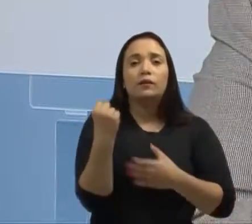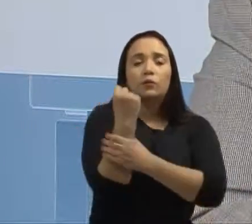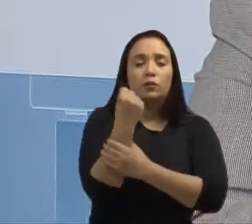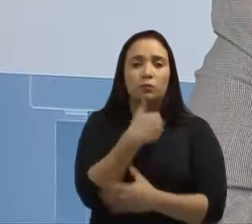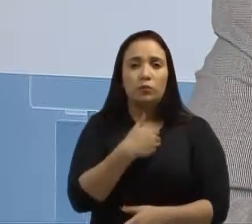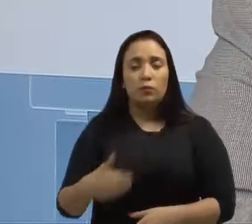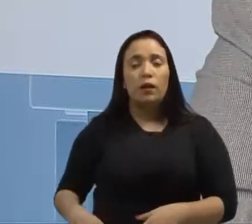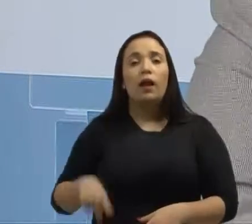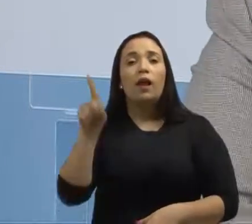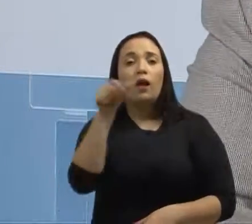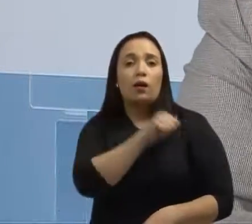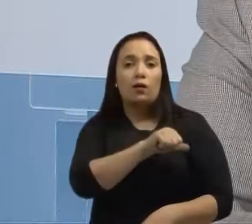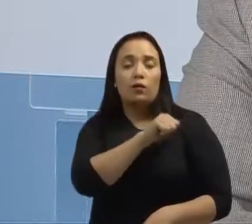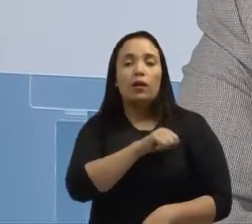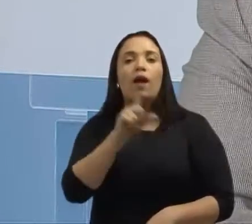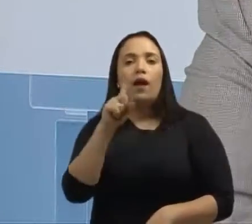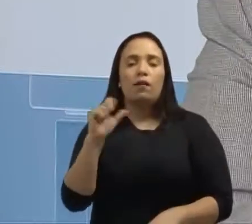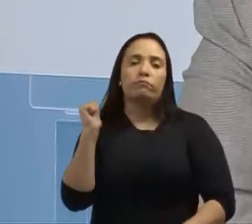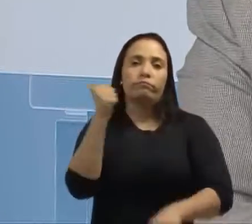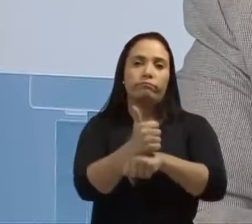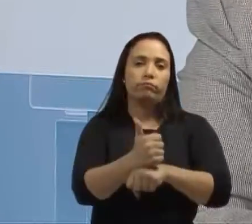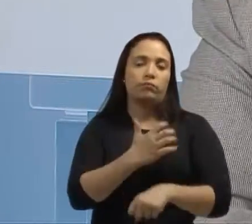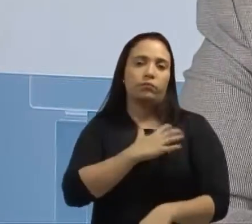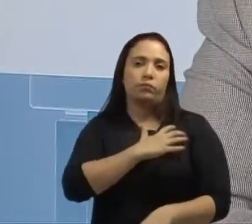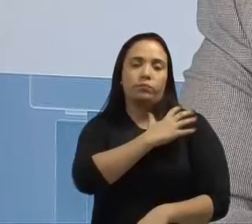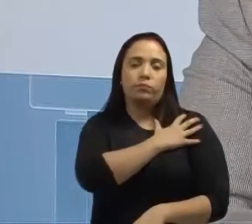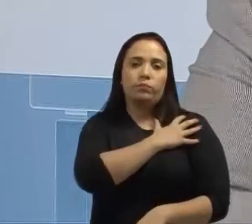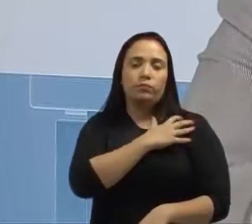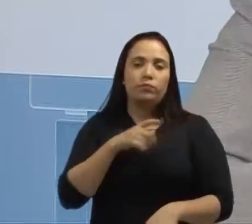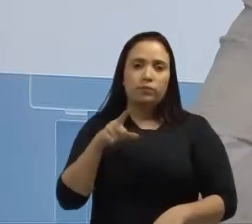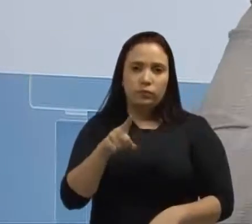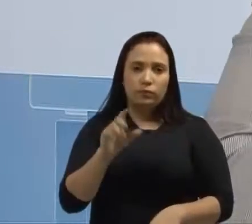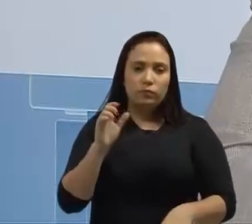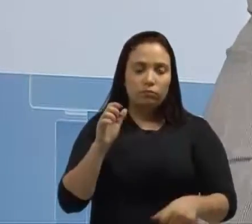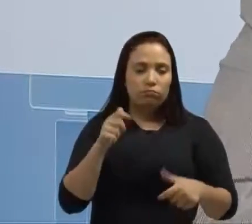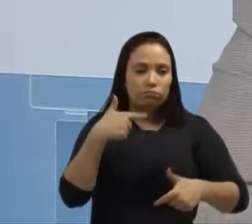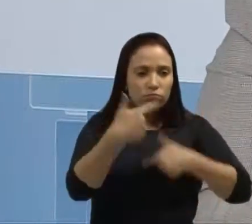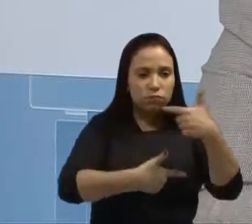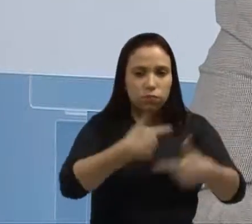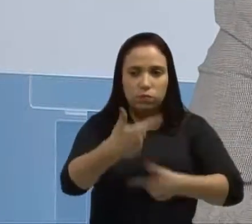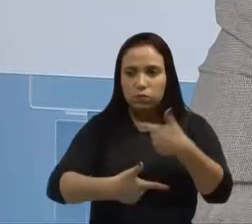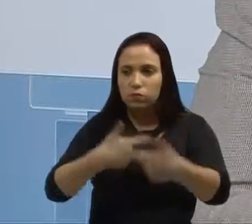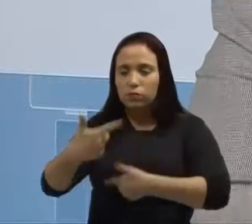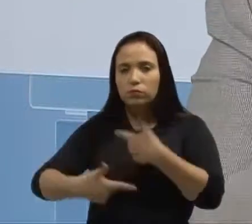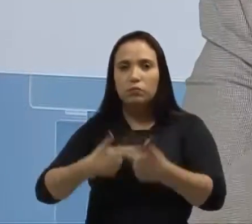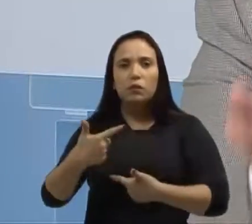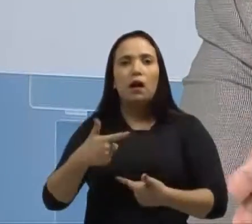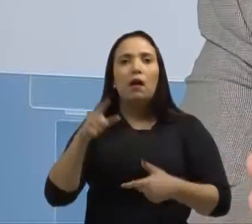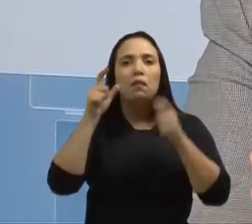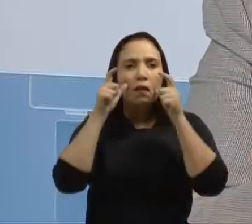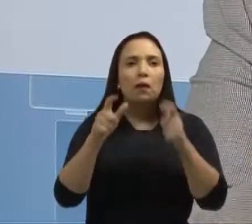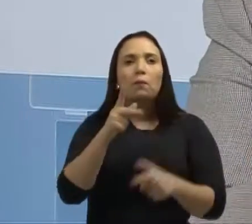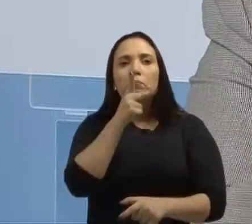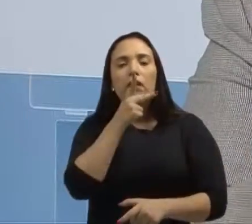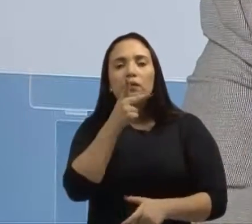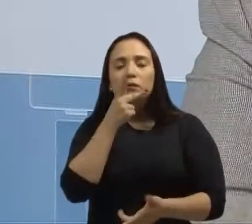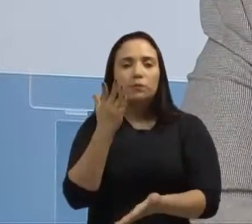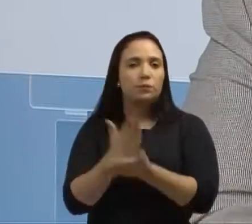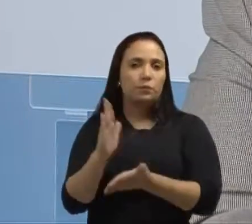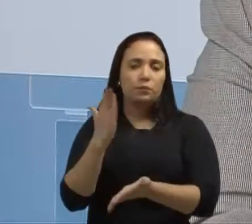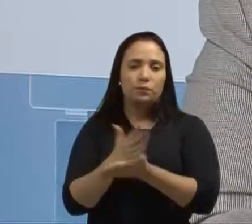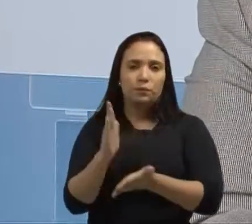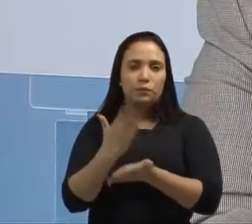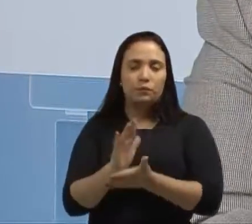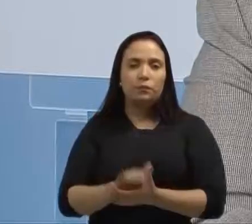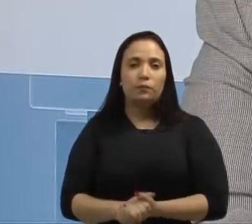Lá no Rio de Janeiro, quem assumiu? O general. O general não candidata a nada. Ele vai fazer o que é para ser feito. Não tem interesse partidário nenhum.